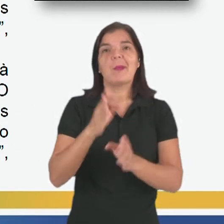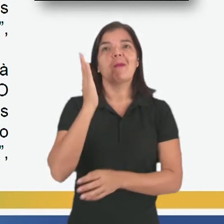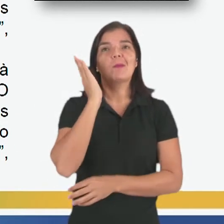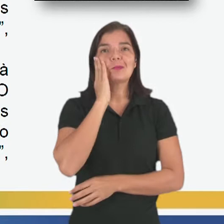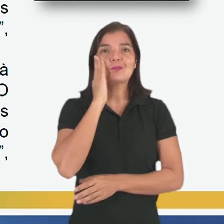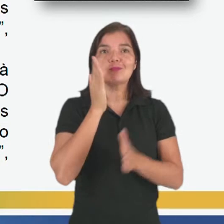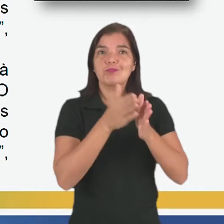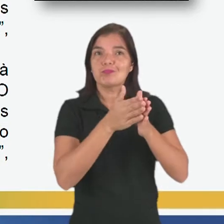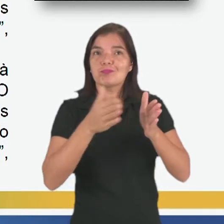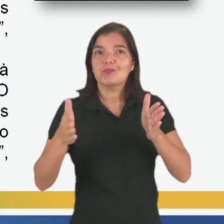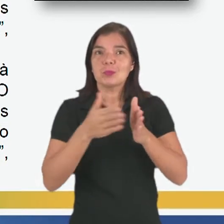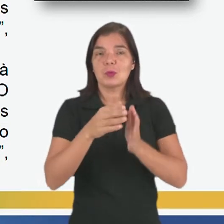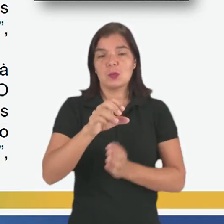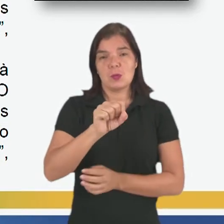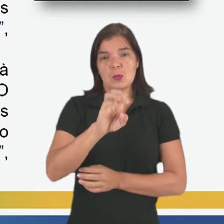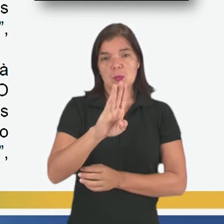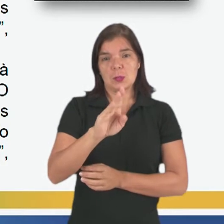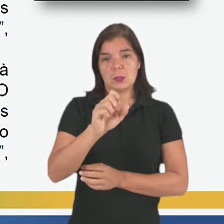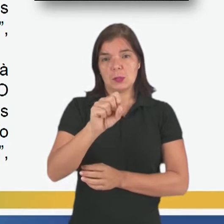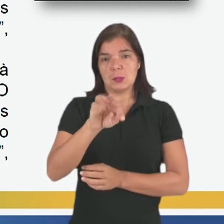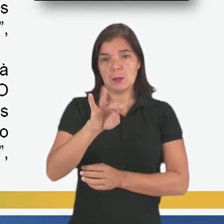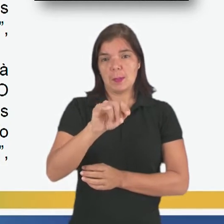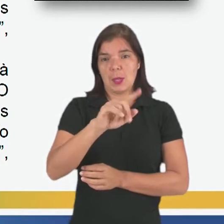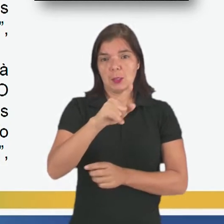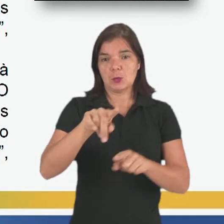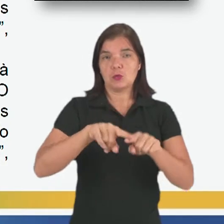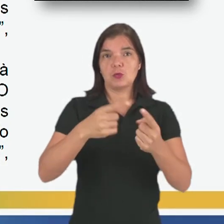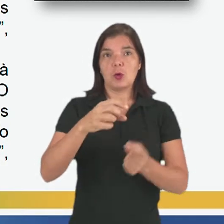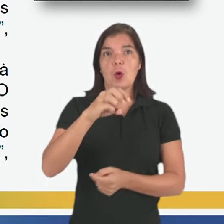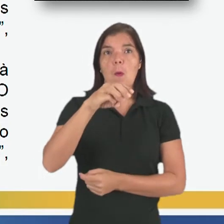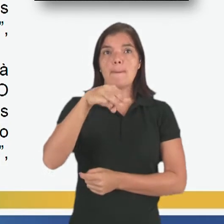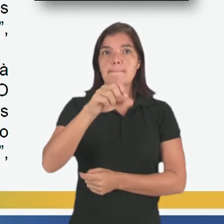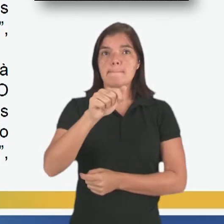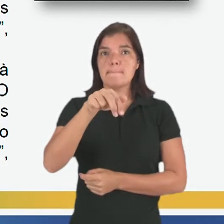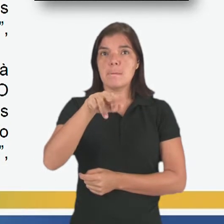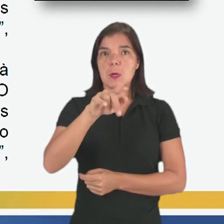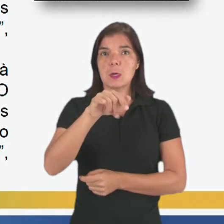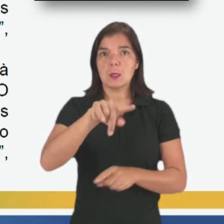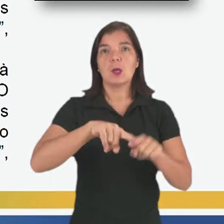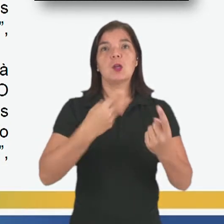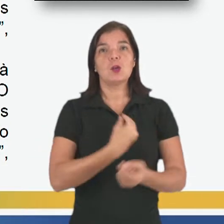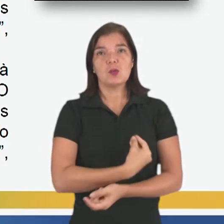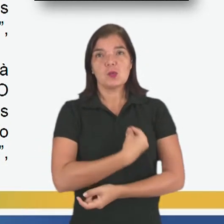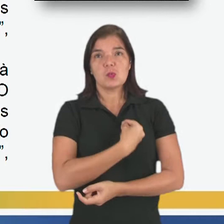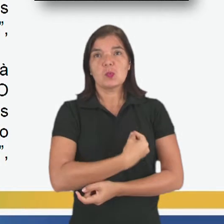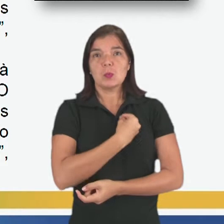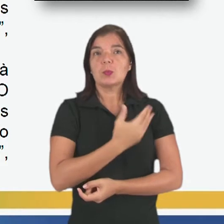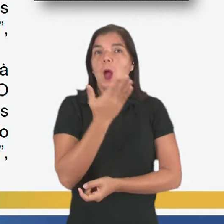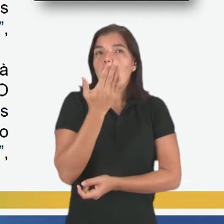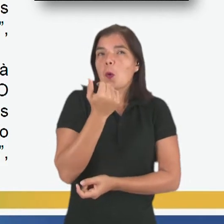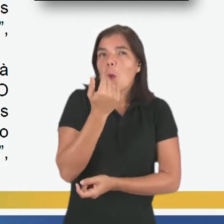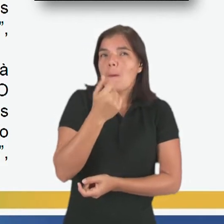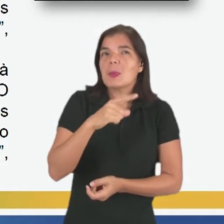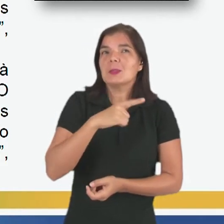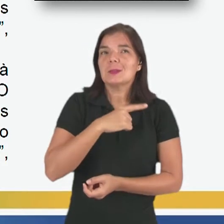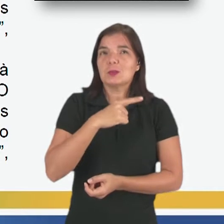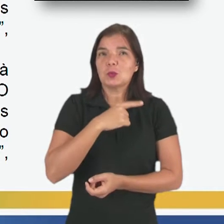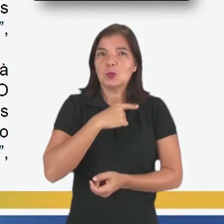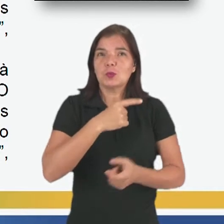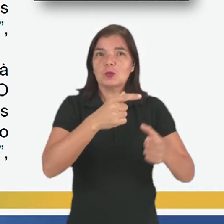compreendida no período de Sebastião Mangueira, o Tião, que sobrevive dos restos produzidos